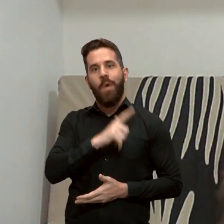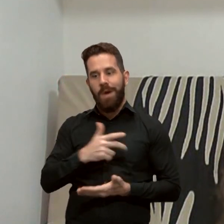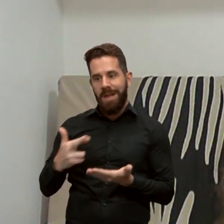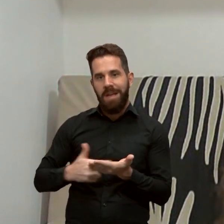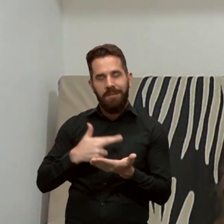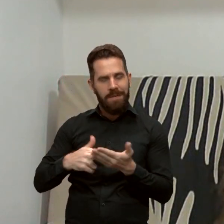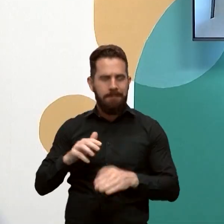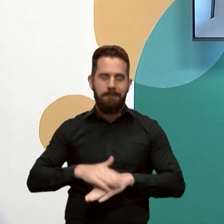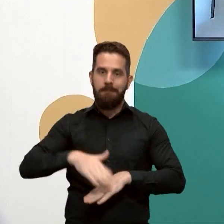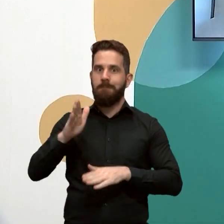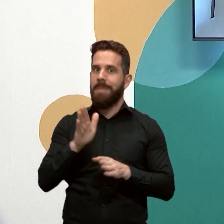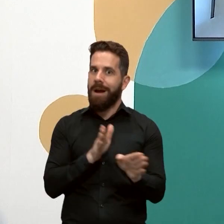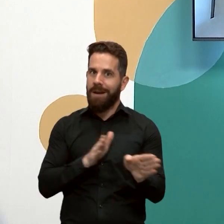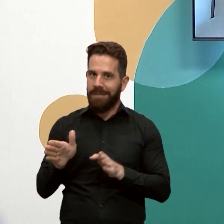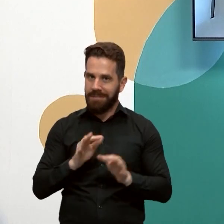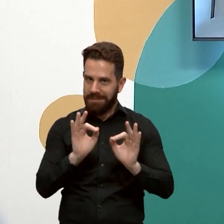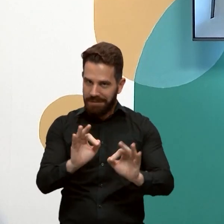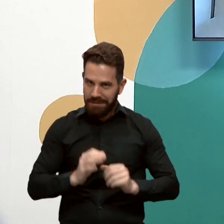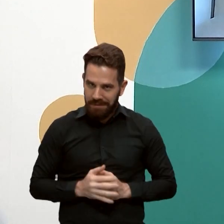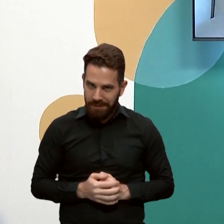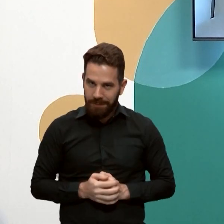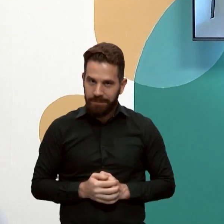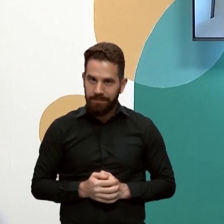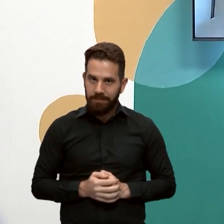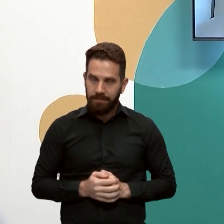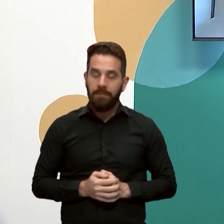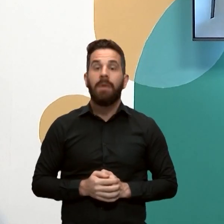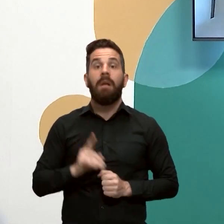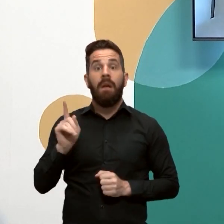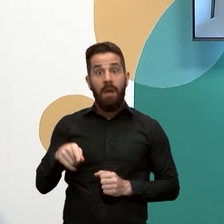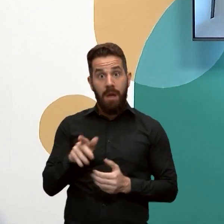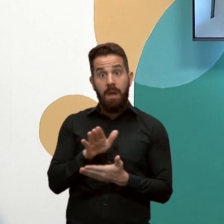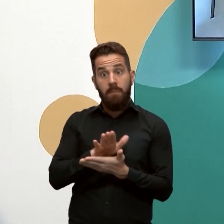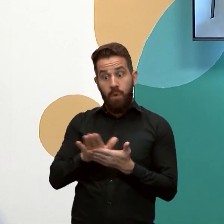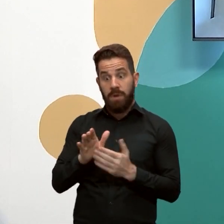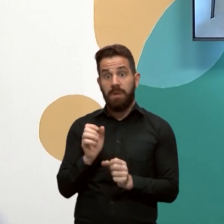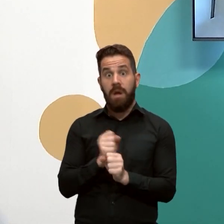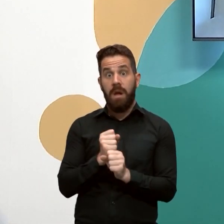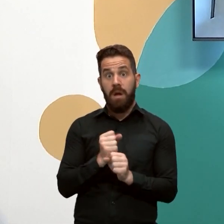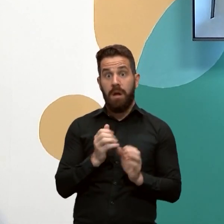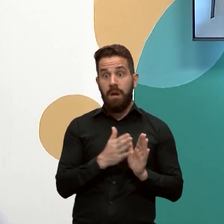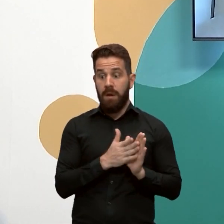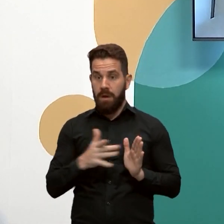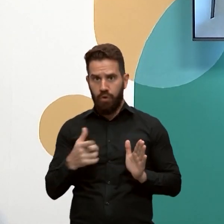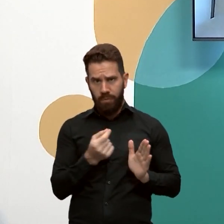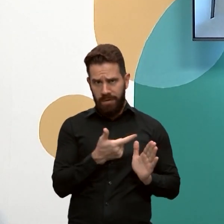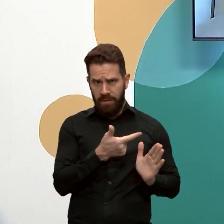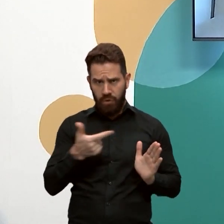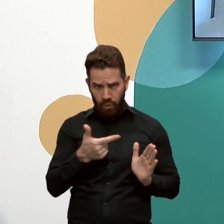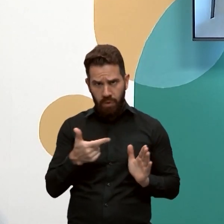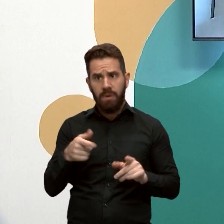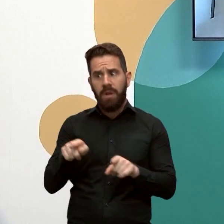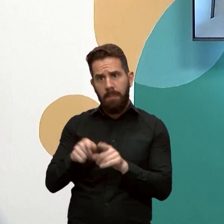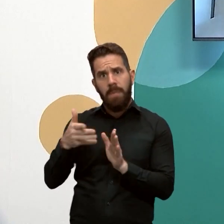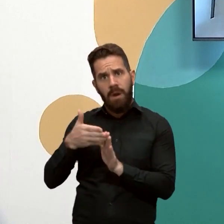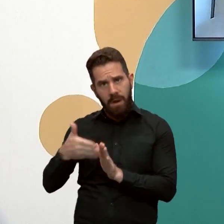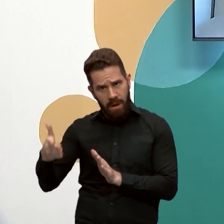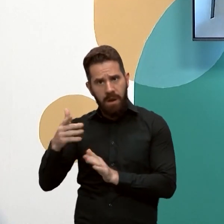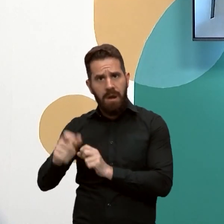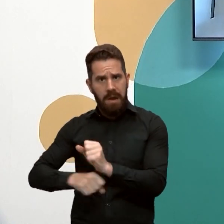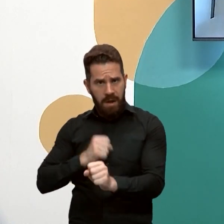acessível. Então, vai ser nessa edição de 2022. Aí, a partir de agora, as próximas edições sempre vão contar com esse vídeo